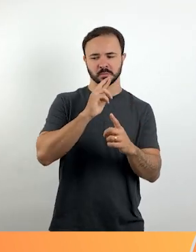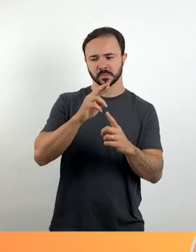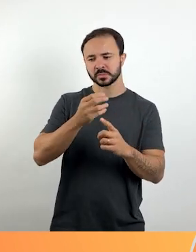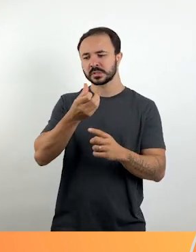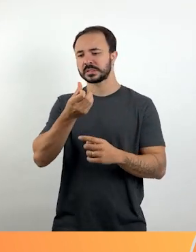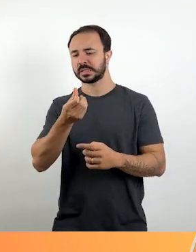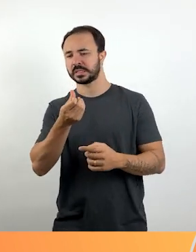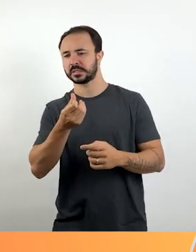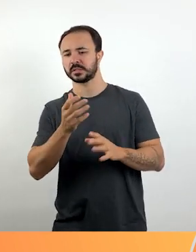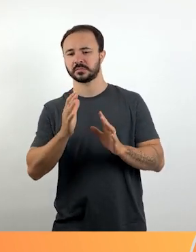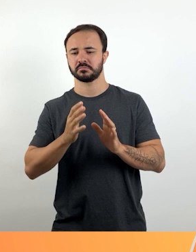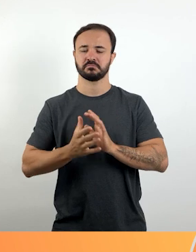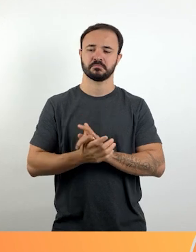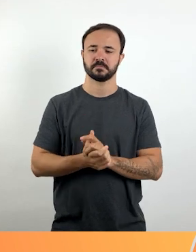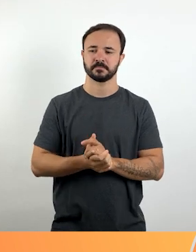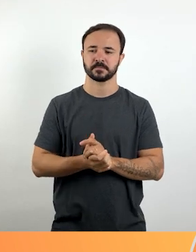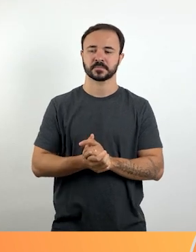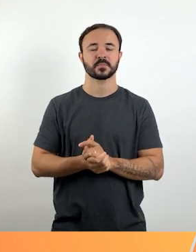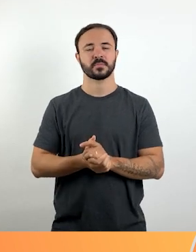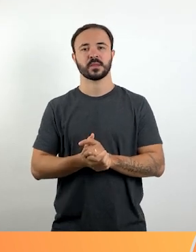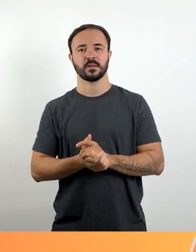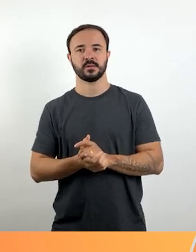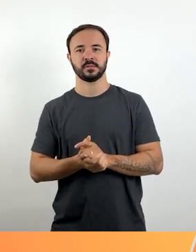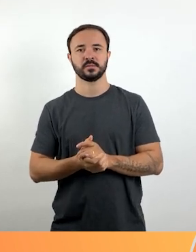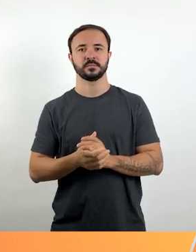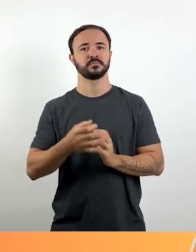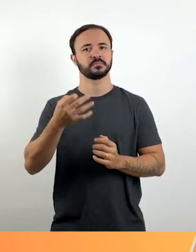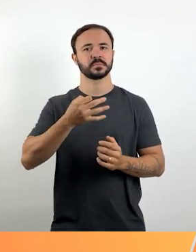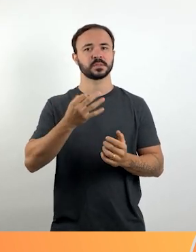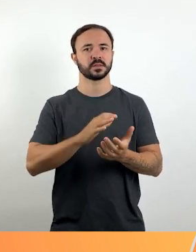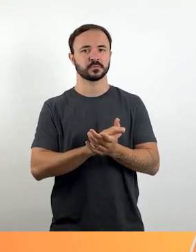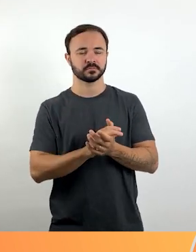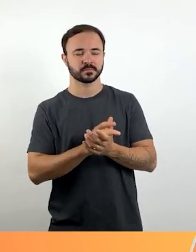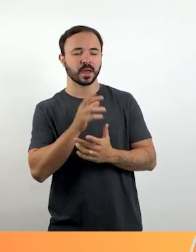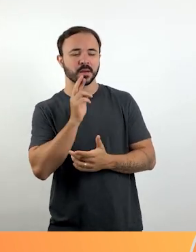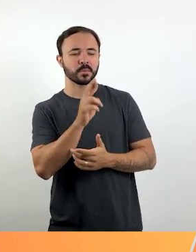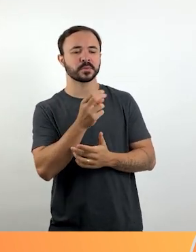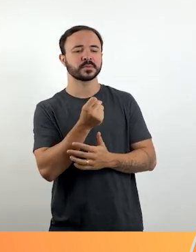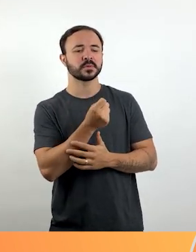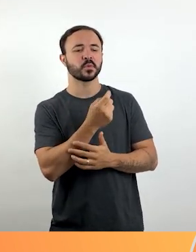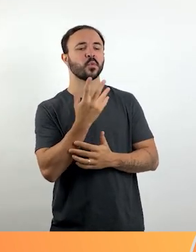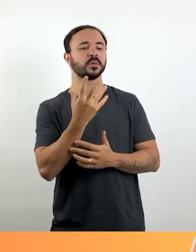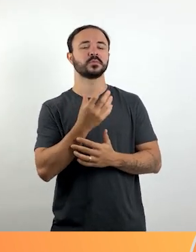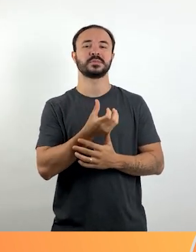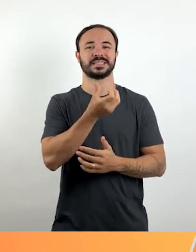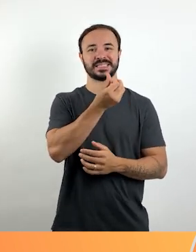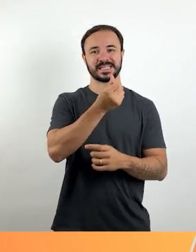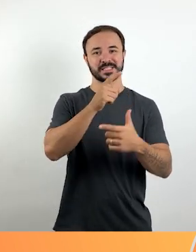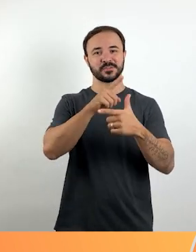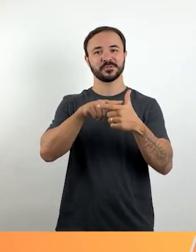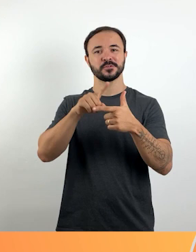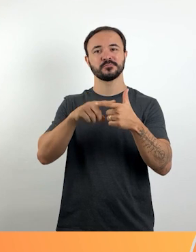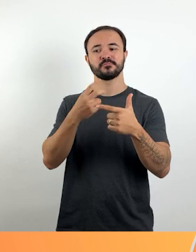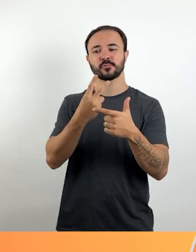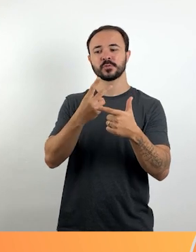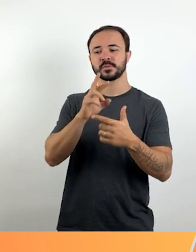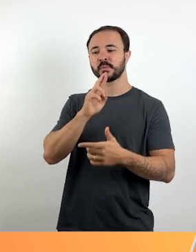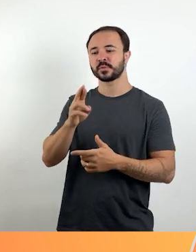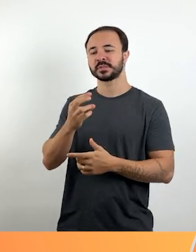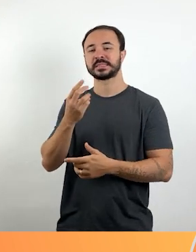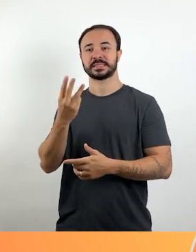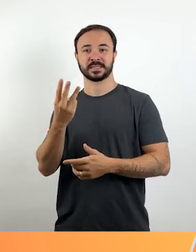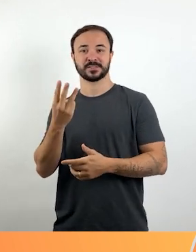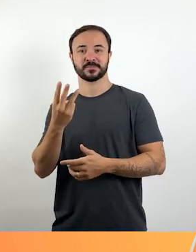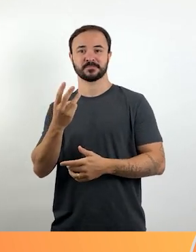L, L ao quadrado, dividido por 2. 6 dividido por 2 é 3. Então, esse